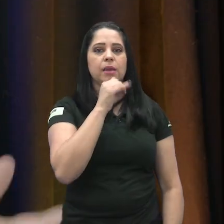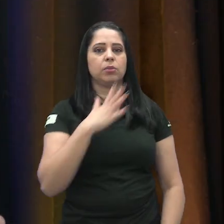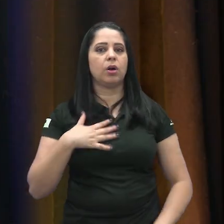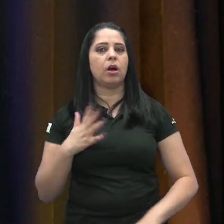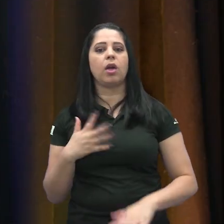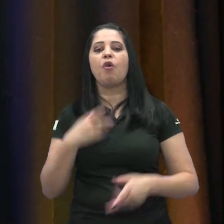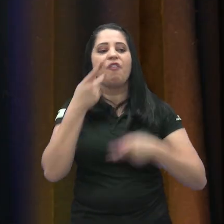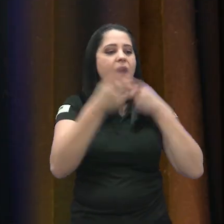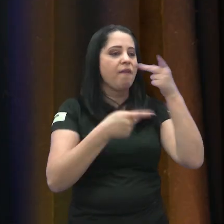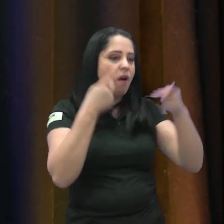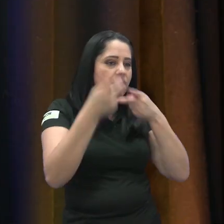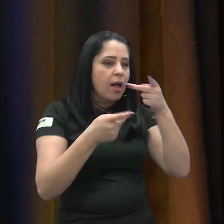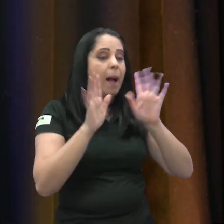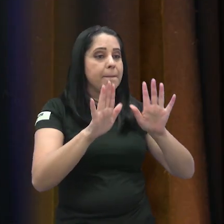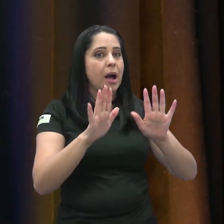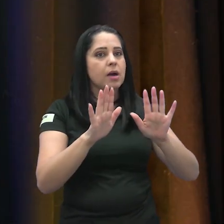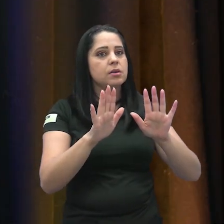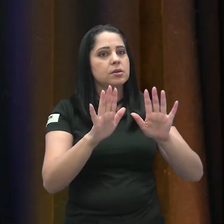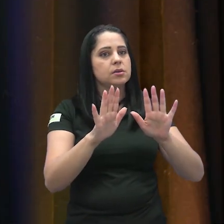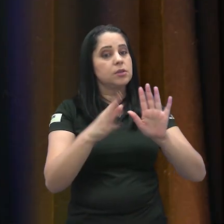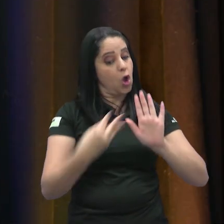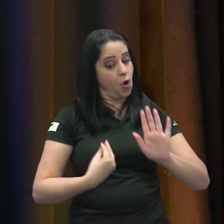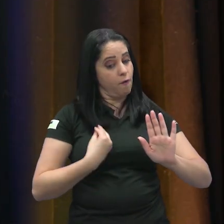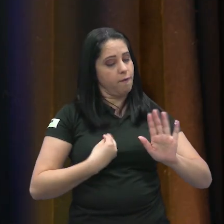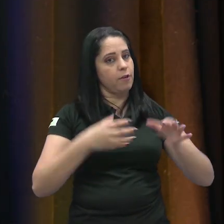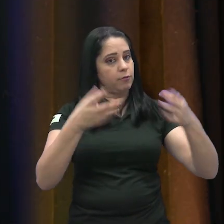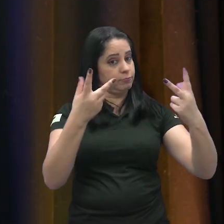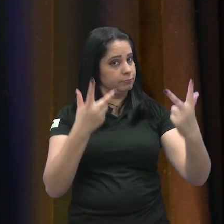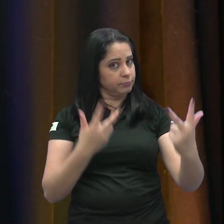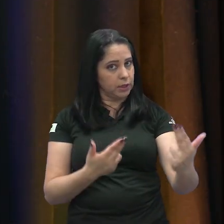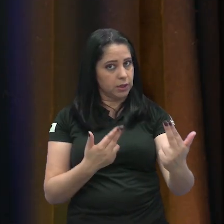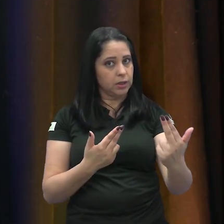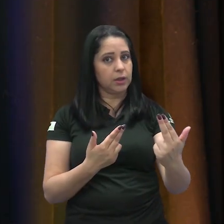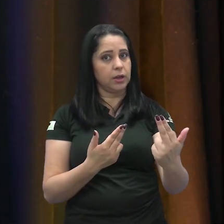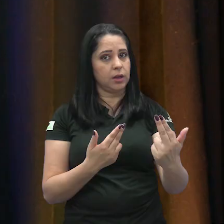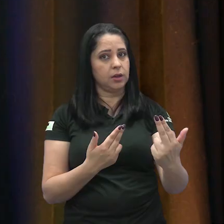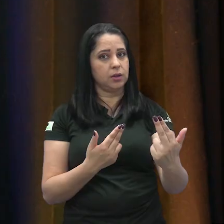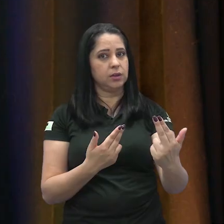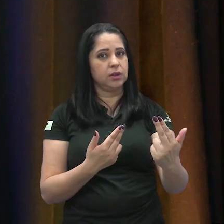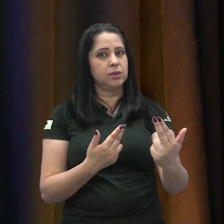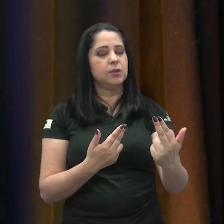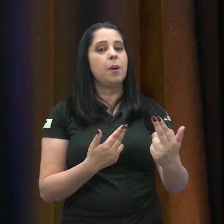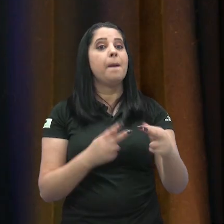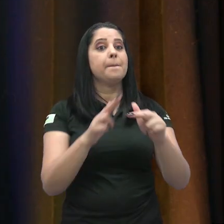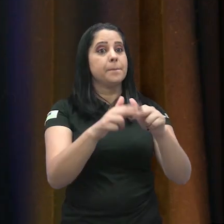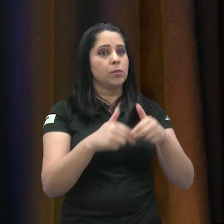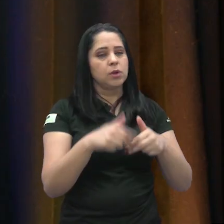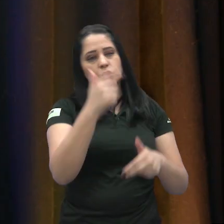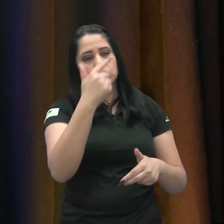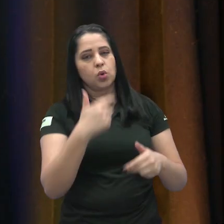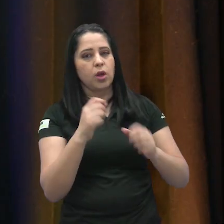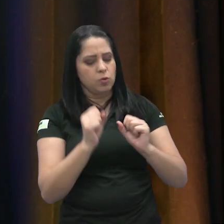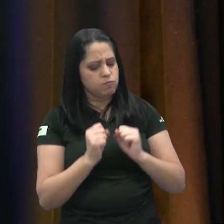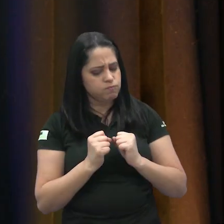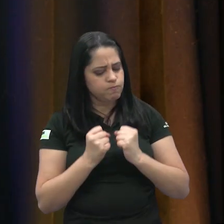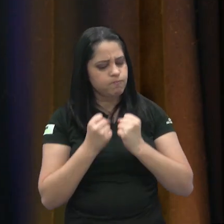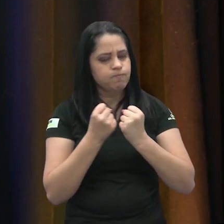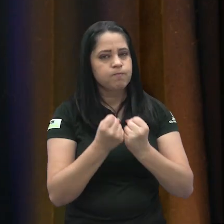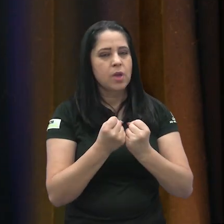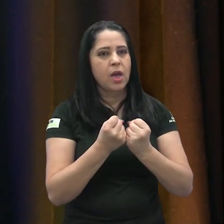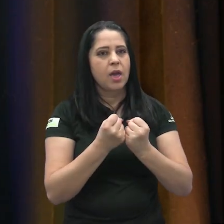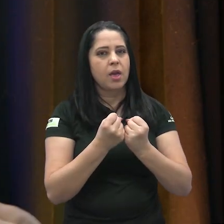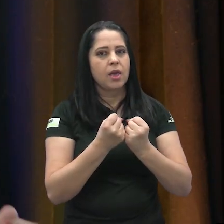faz uma coisa, você faz todas as outras. Exato. E essa questão da minha busca pessoal fez com que eu tivesse muita intensidade